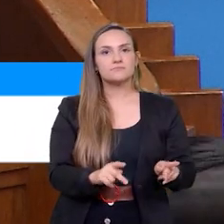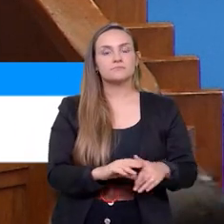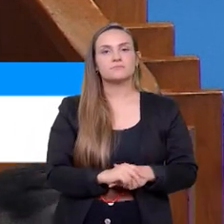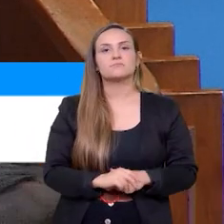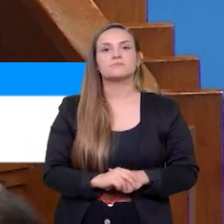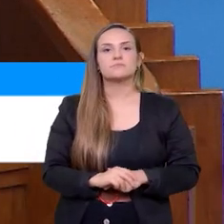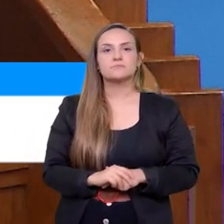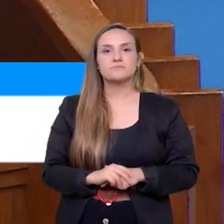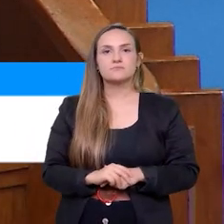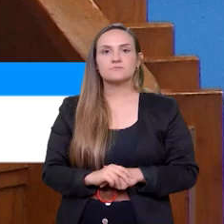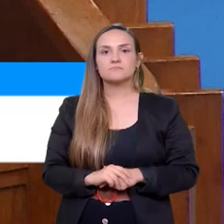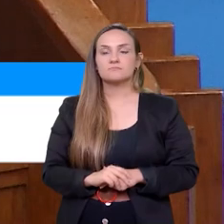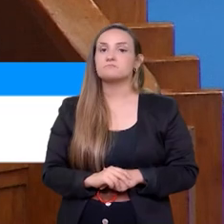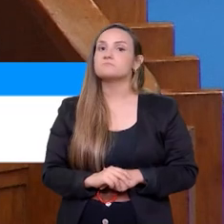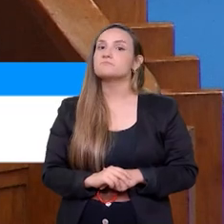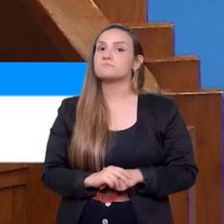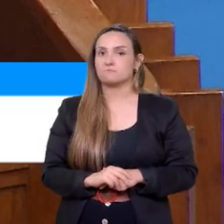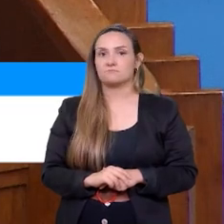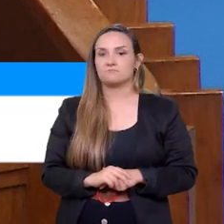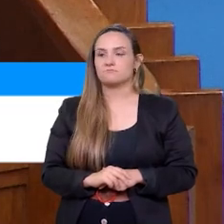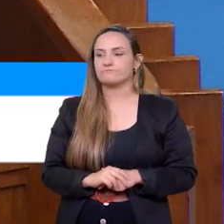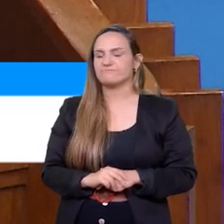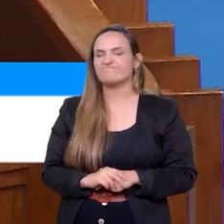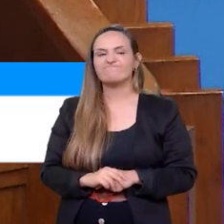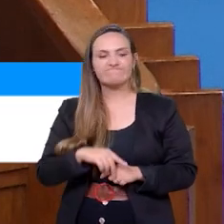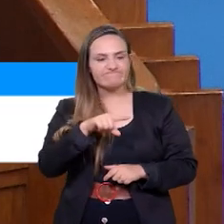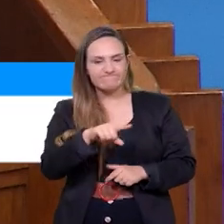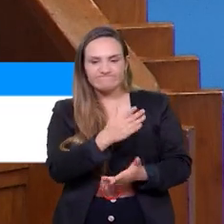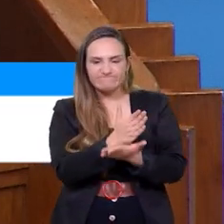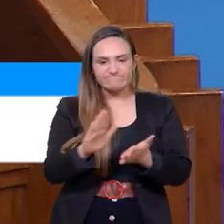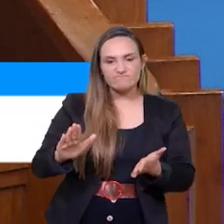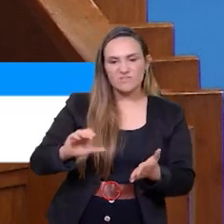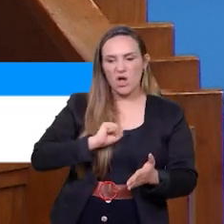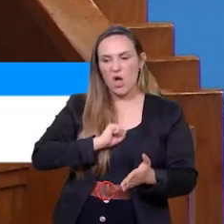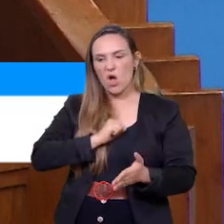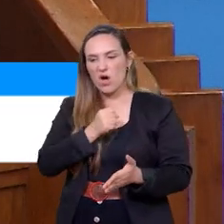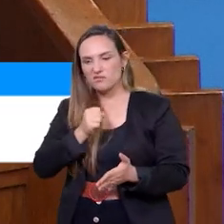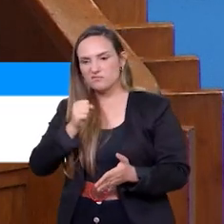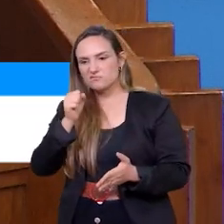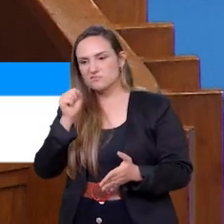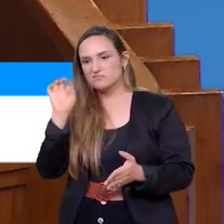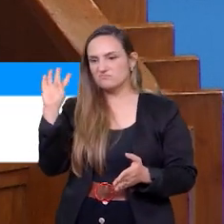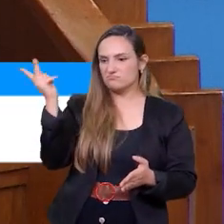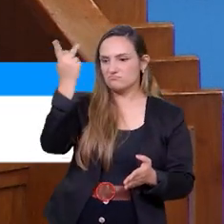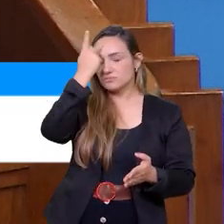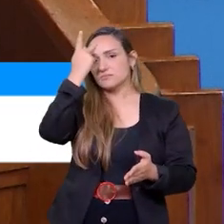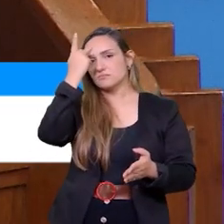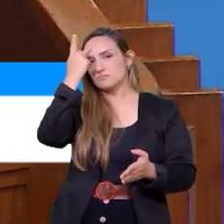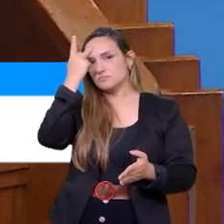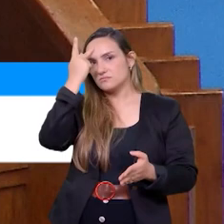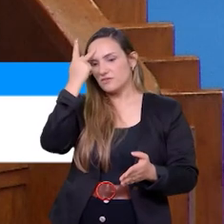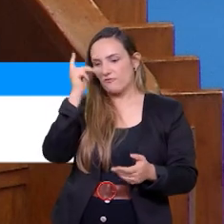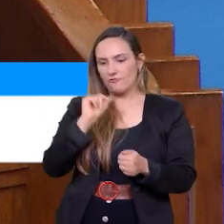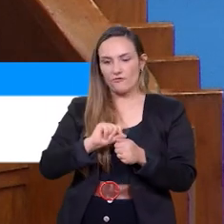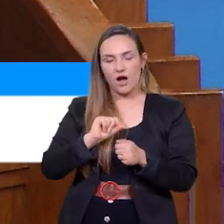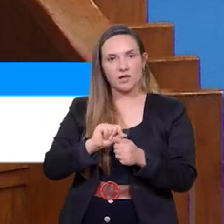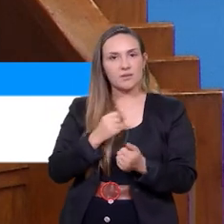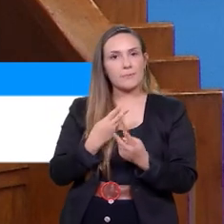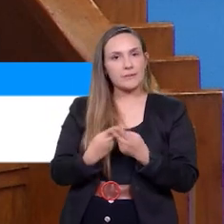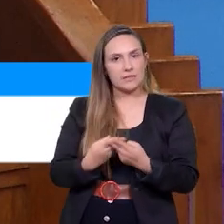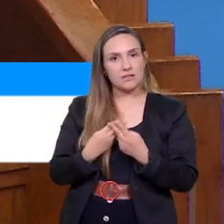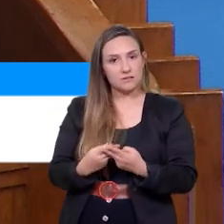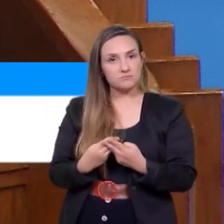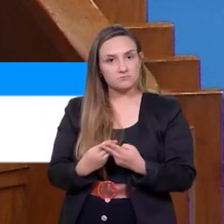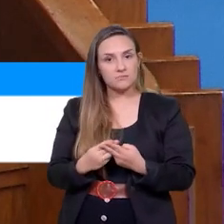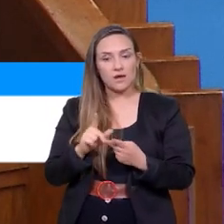Paz da Alegria o projeto de devolver o Brasil aos brasileiros